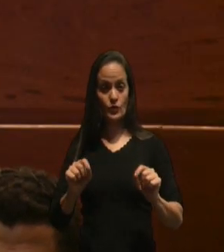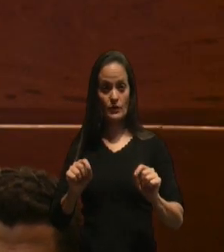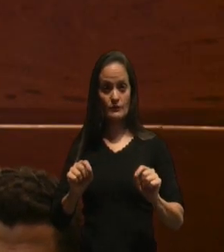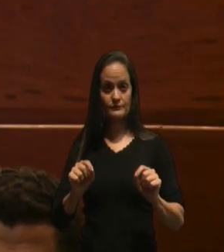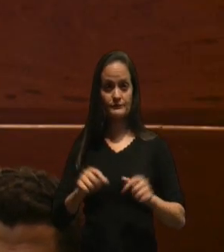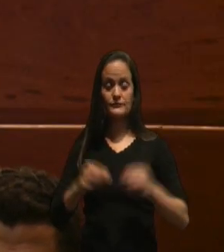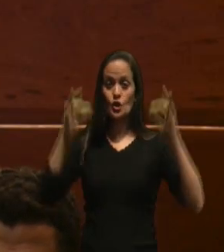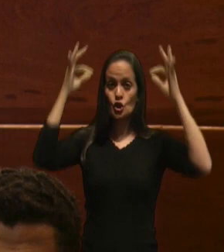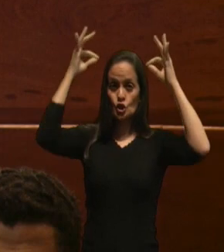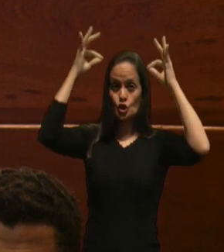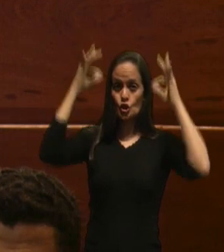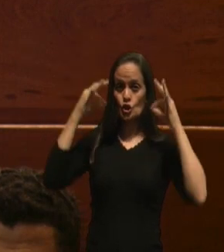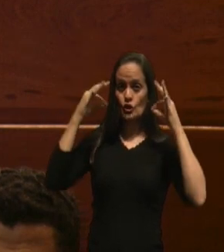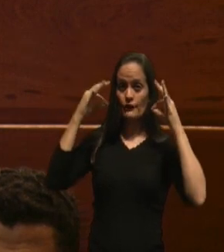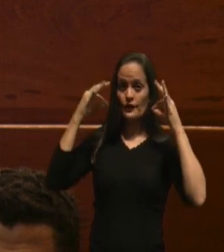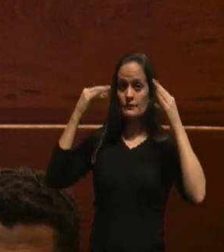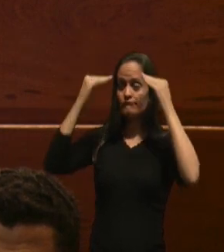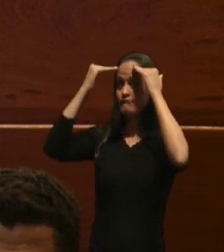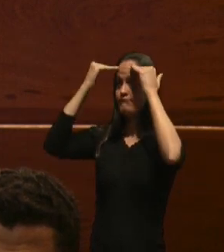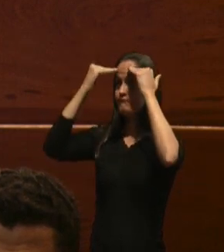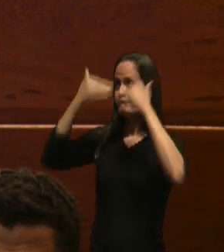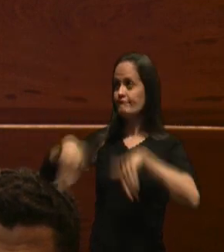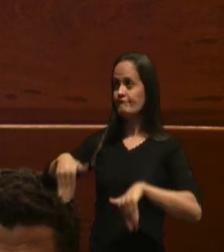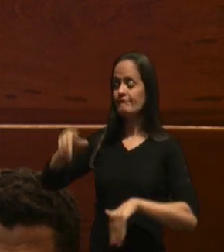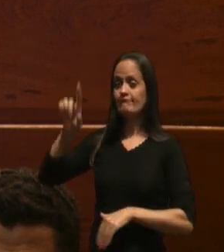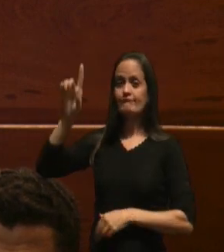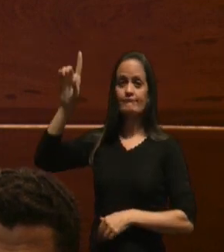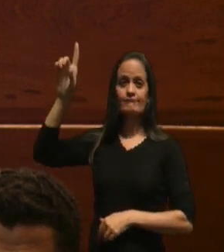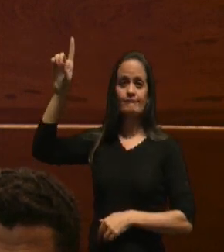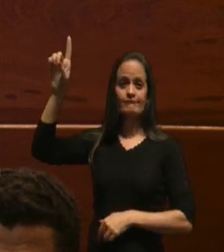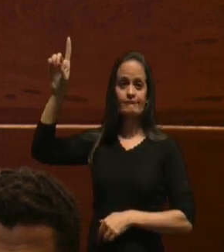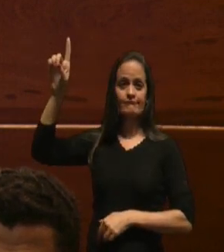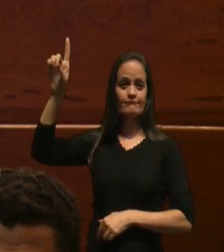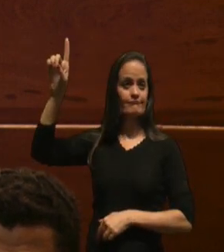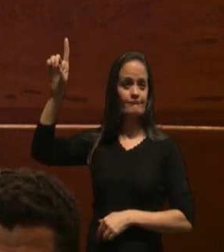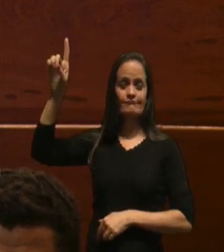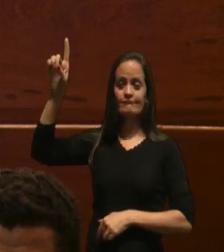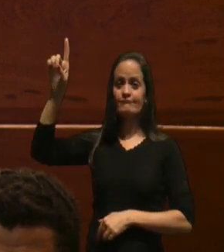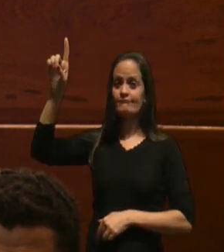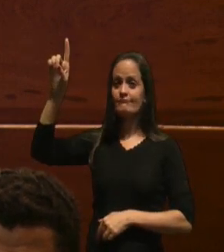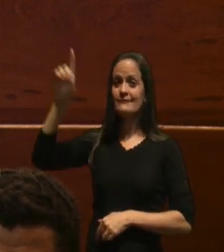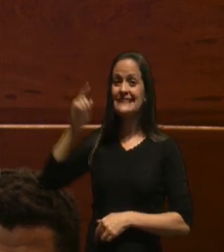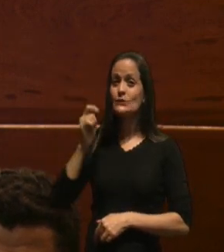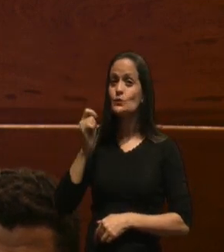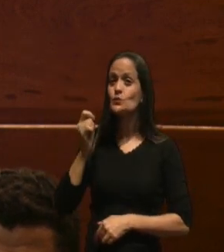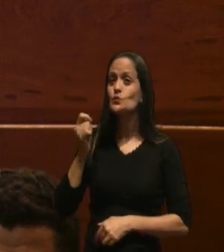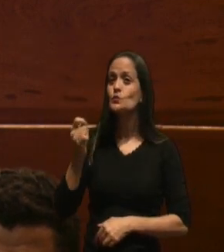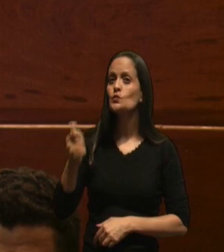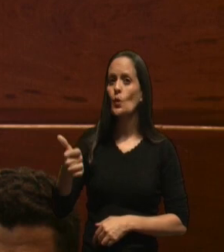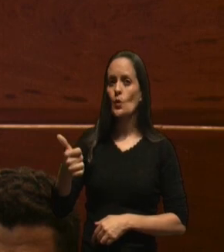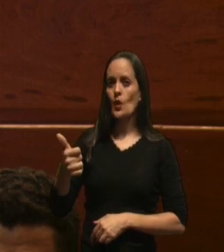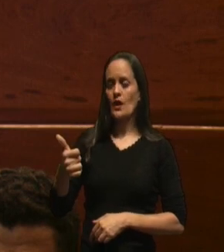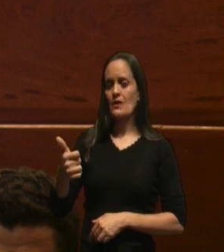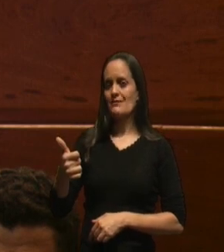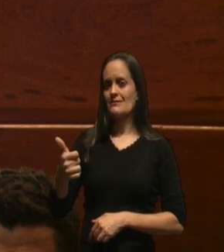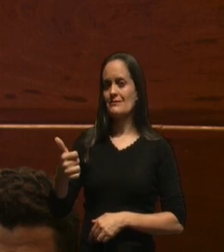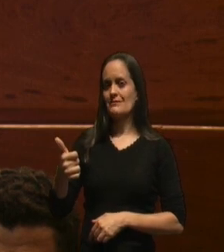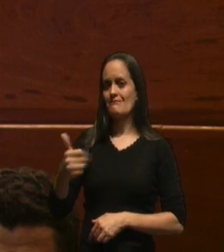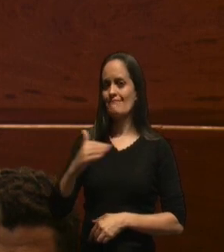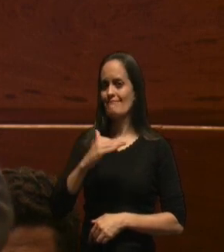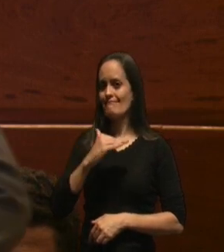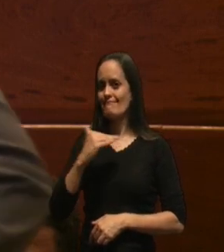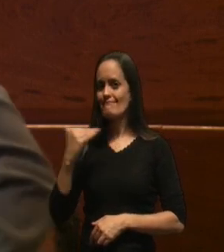Josafá desobedeceu à voz de Deus, foi a esta batalha e quase ele morreu. No verso 28 nos